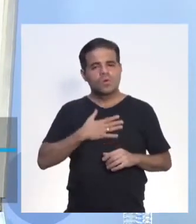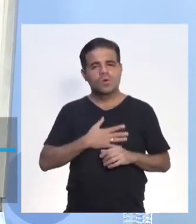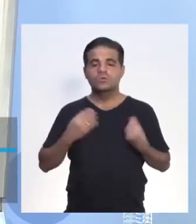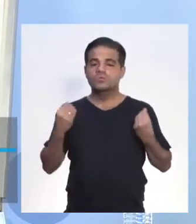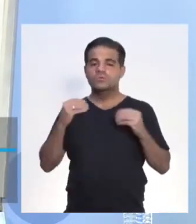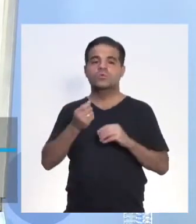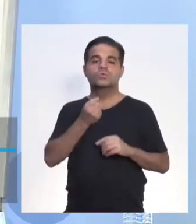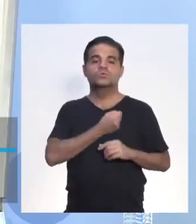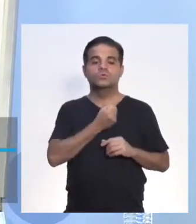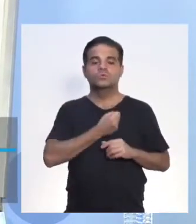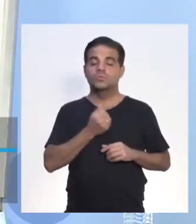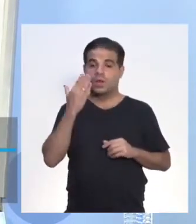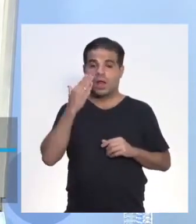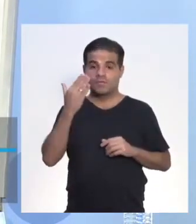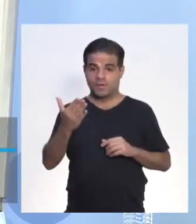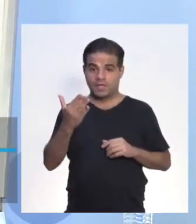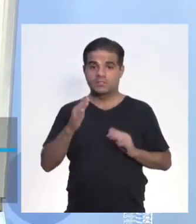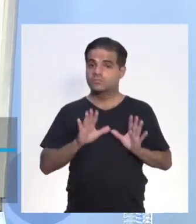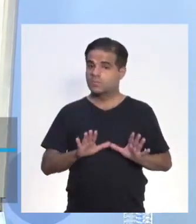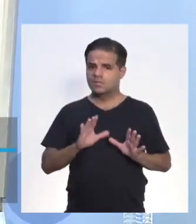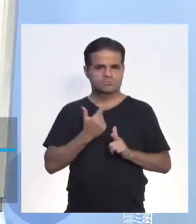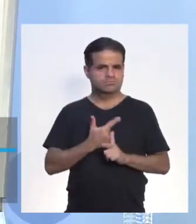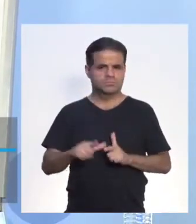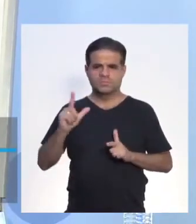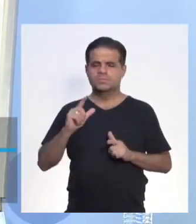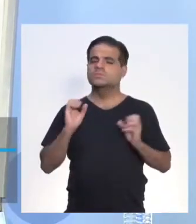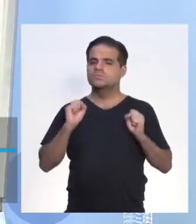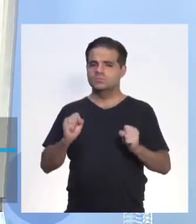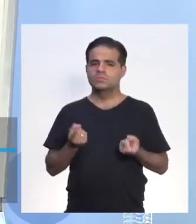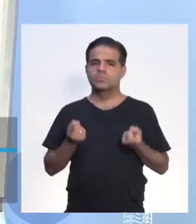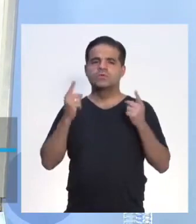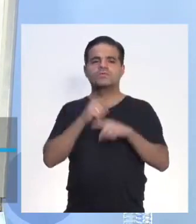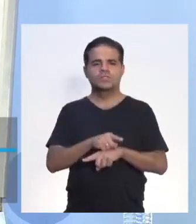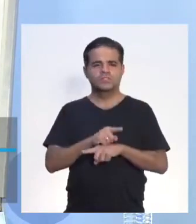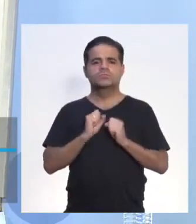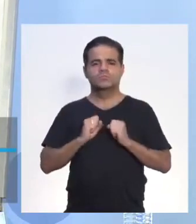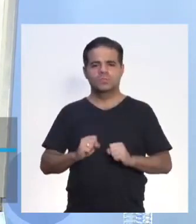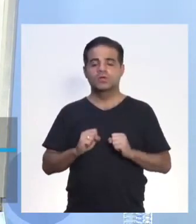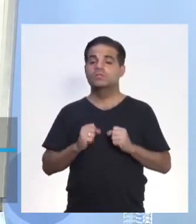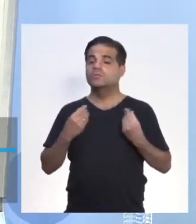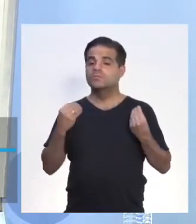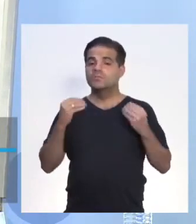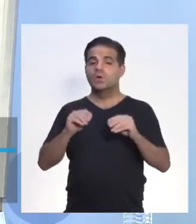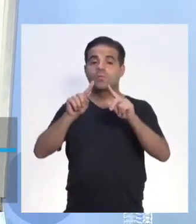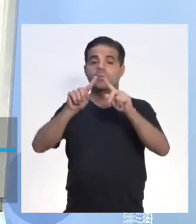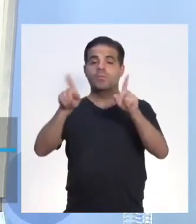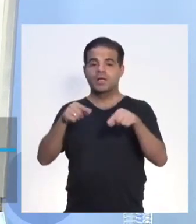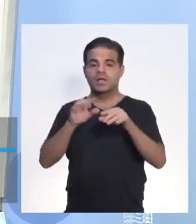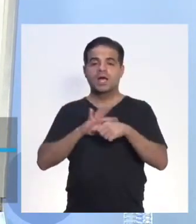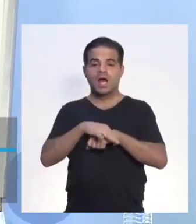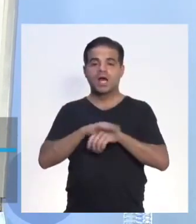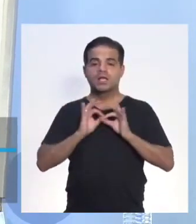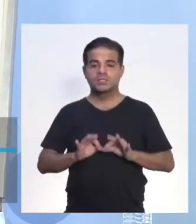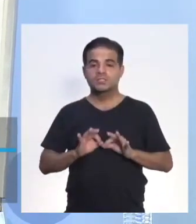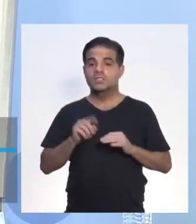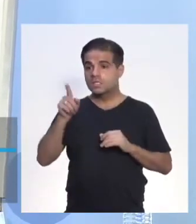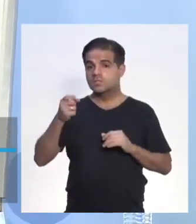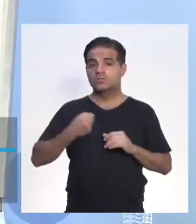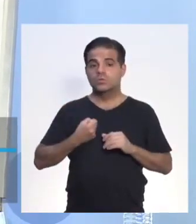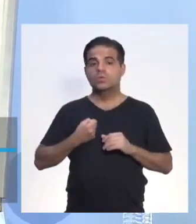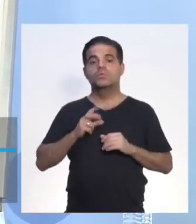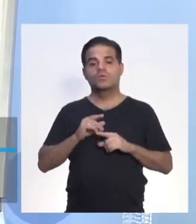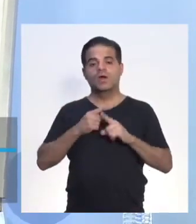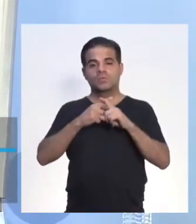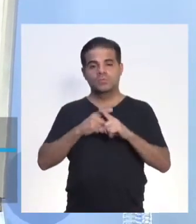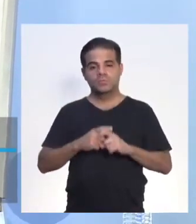colocar o número na frente, mas não tem problema você colocar invertido. Mas tem que colocar um parênteses para garantir que este número vai